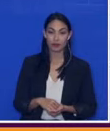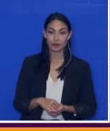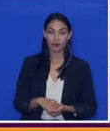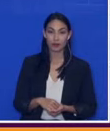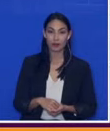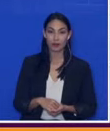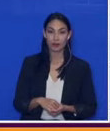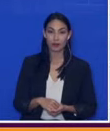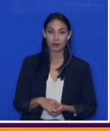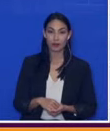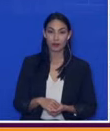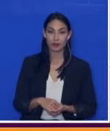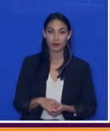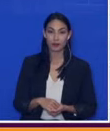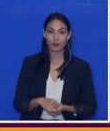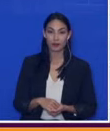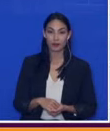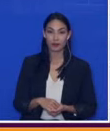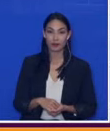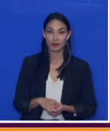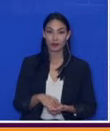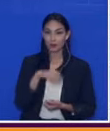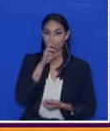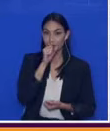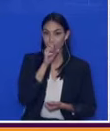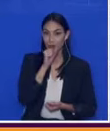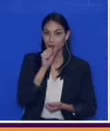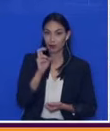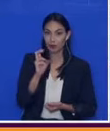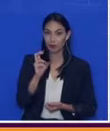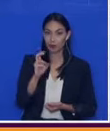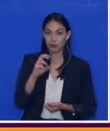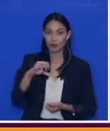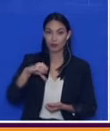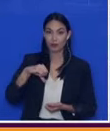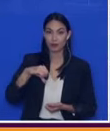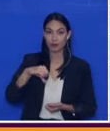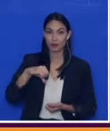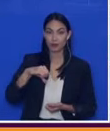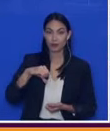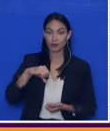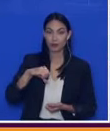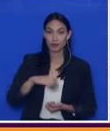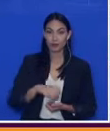Já temos mais uma bola. É a bola laranja, número 59.